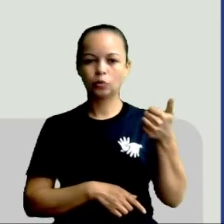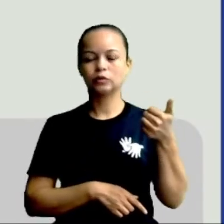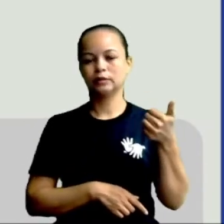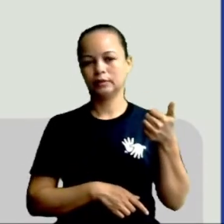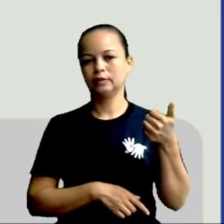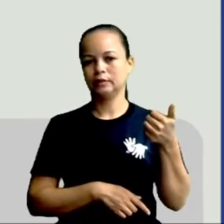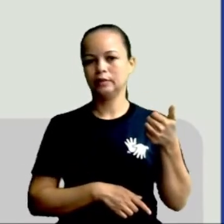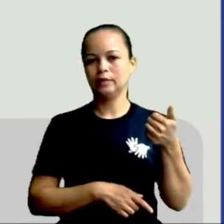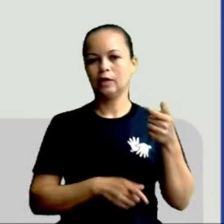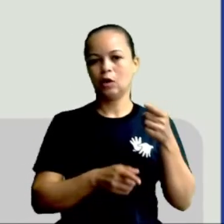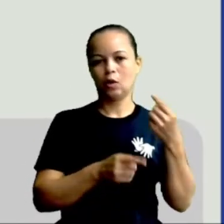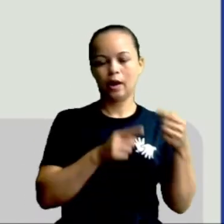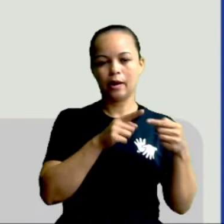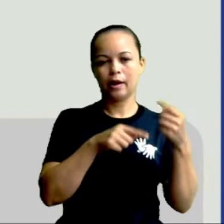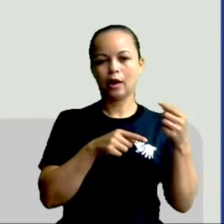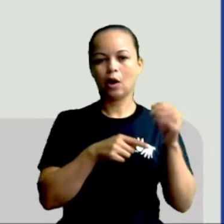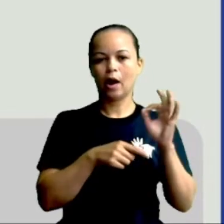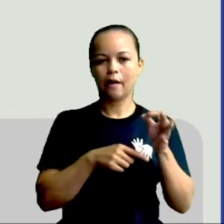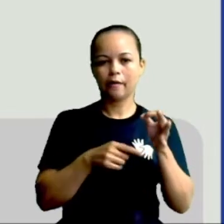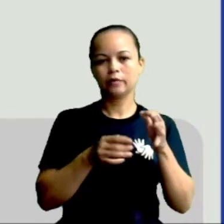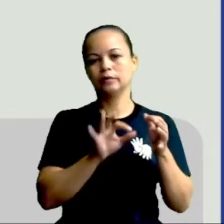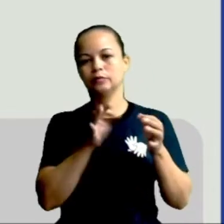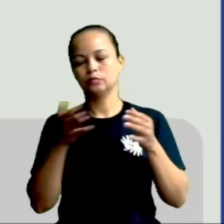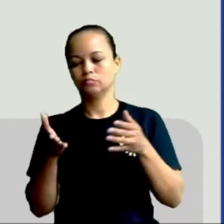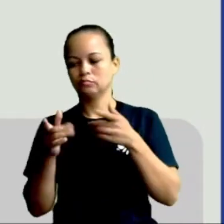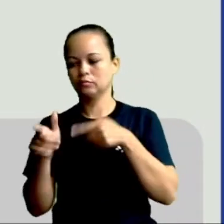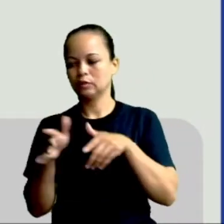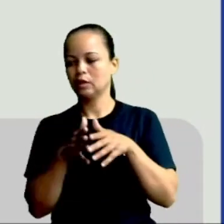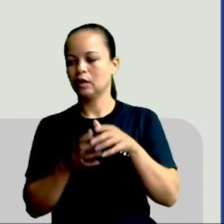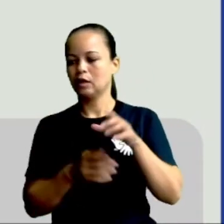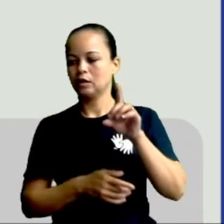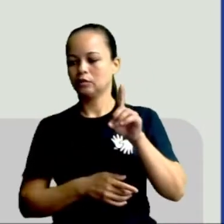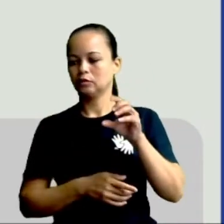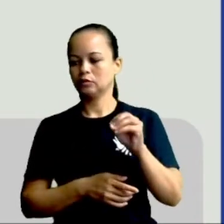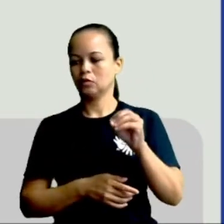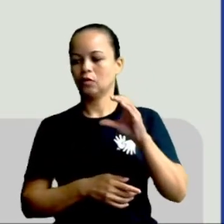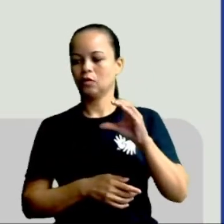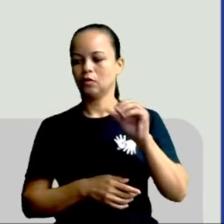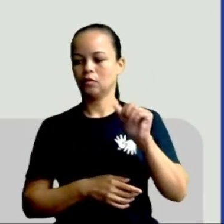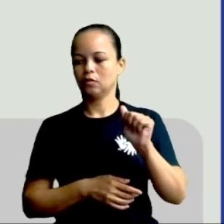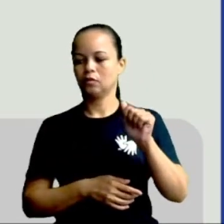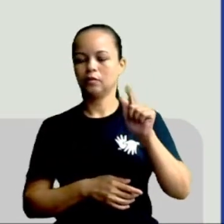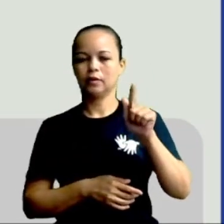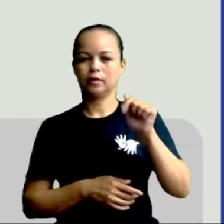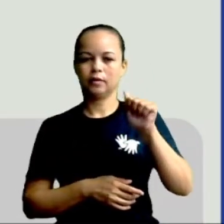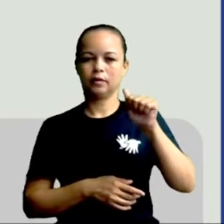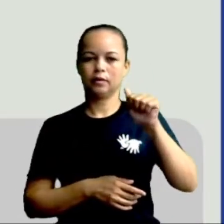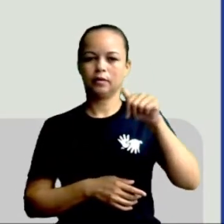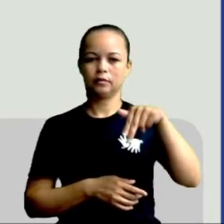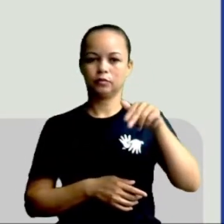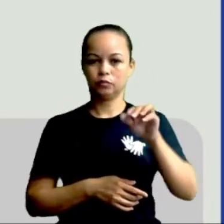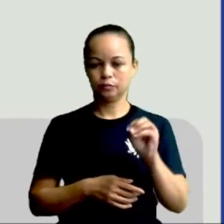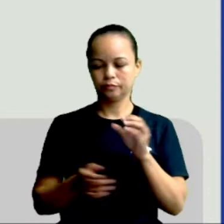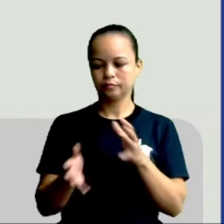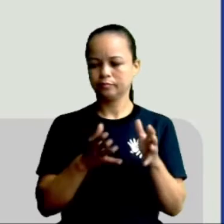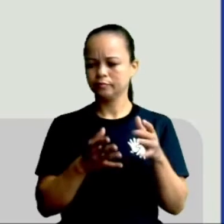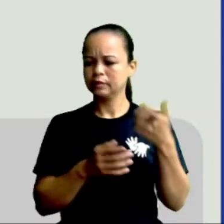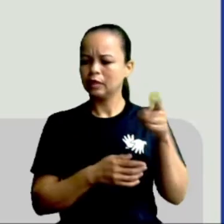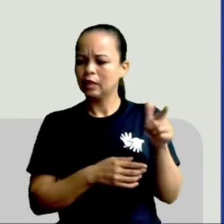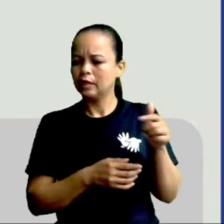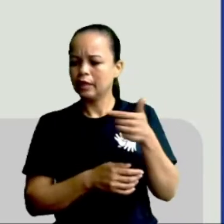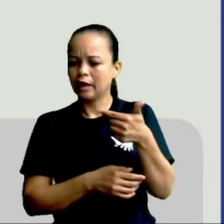regular, chamada de dodecágono. E a com 20 lados, tá certo? Que mais parece